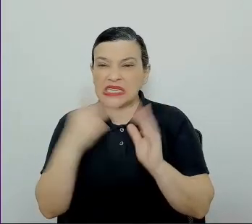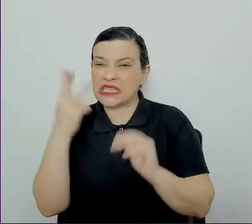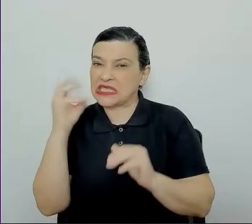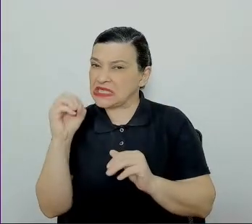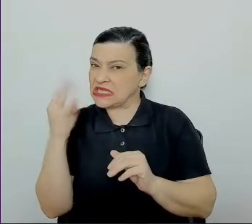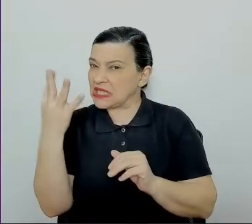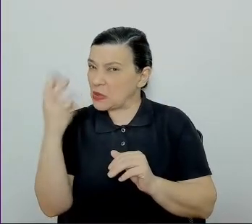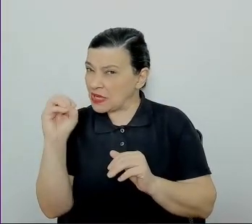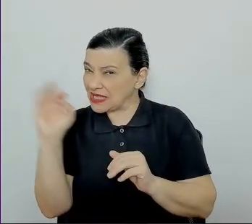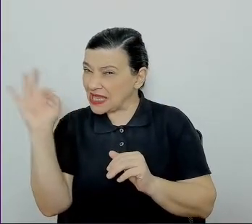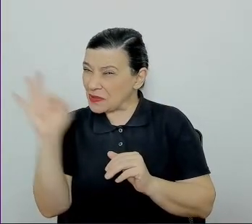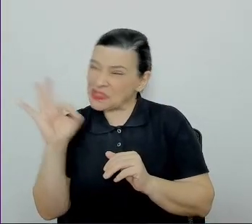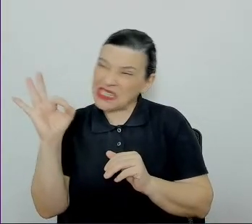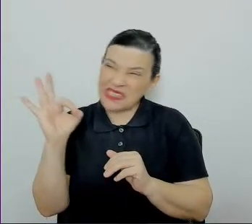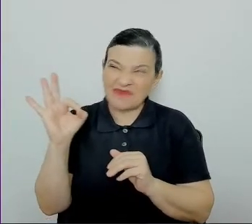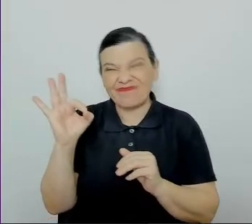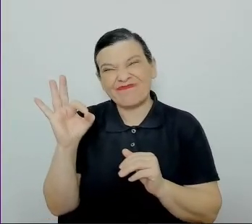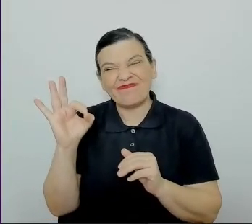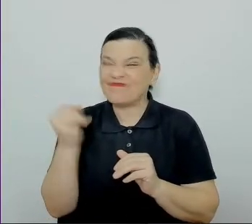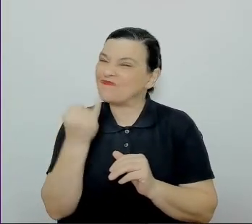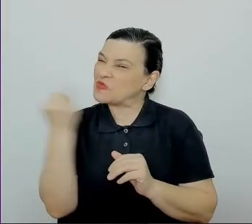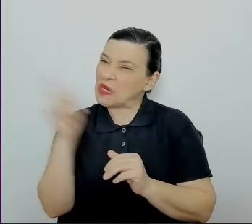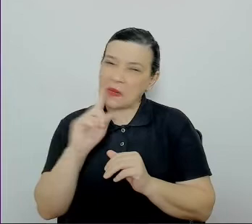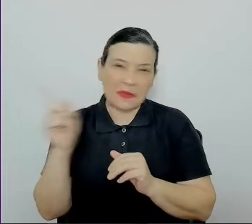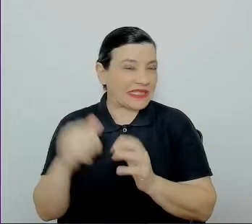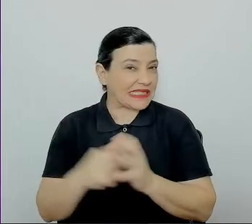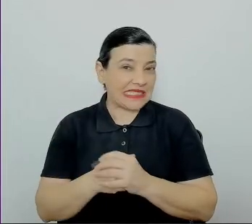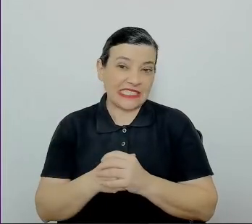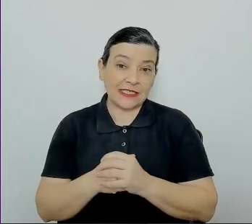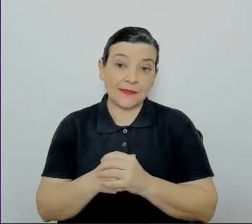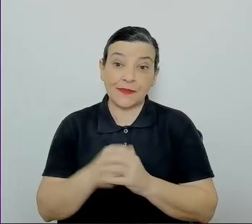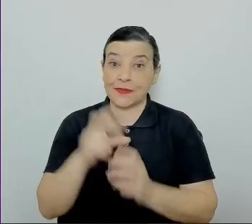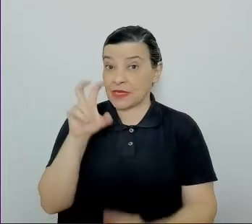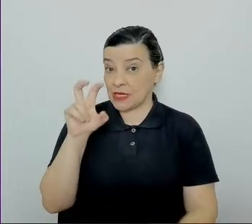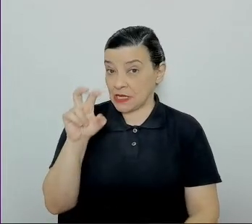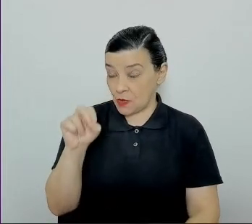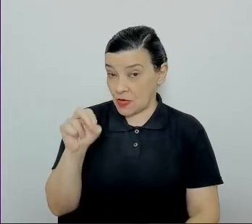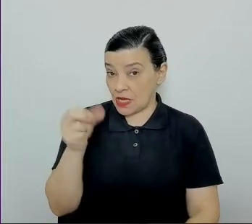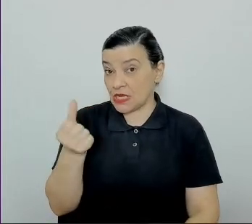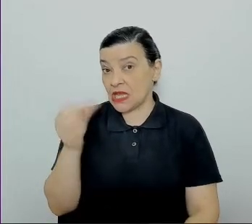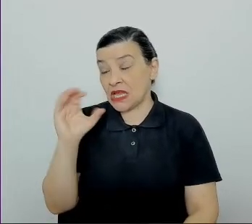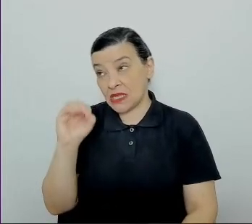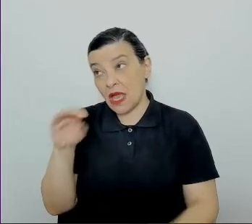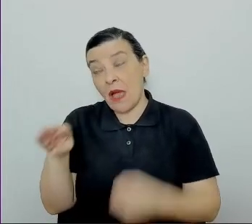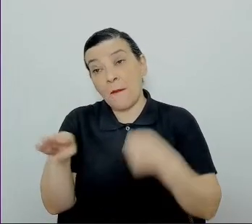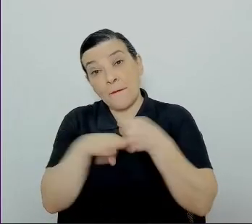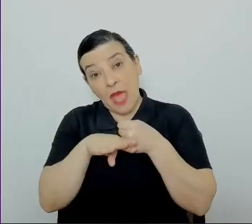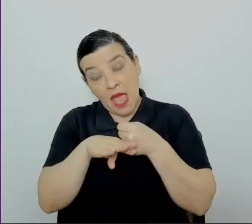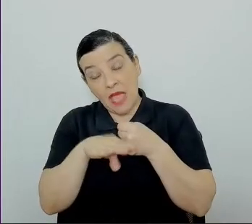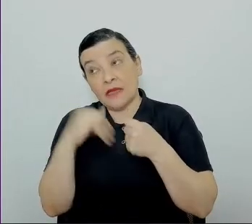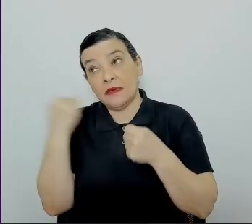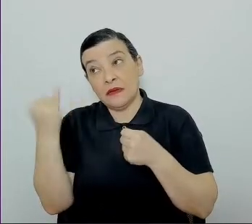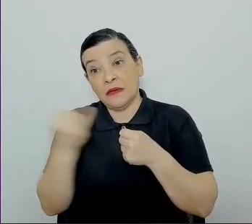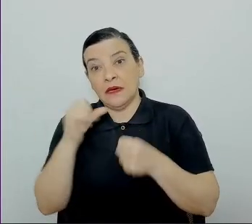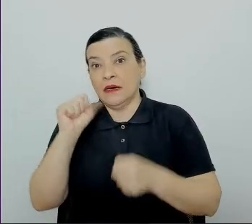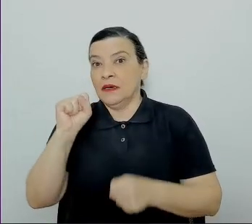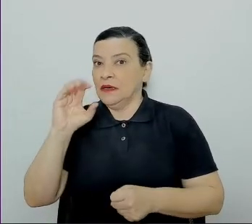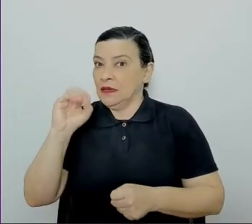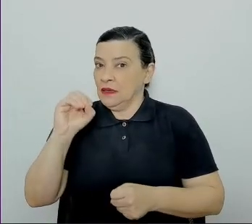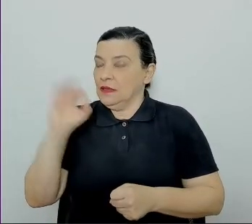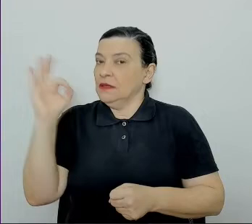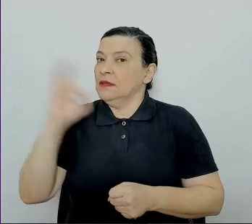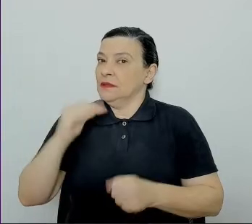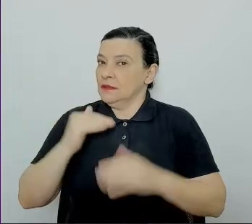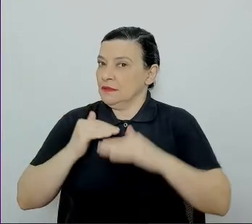quer dizer que ela não é tão importante. De 50% a 60% ela é média importante, de 80% para cima ela é muito importante. Então,